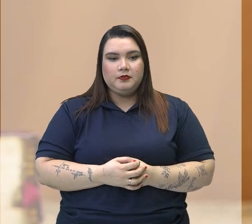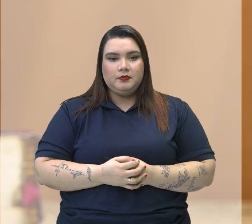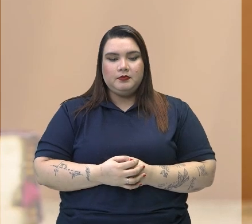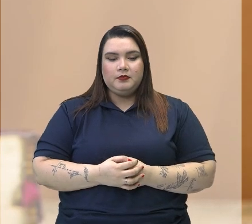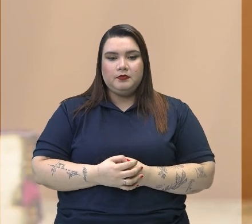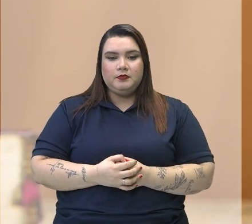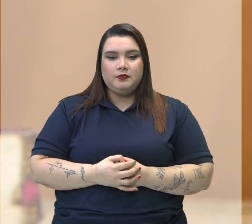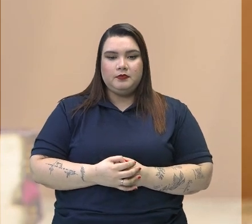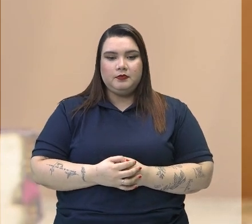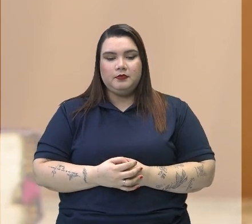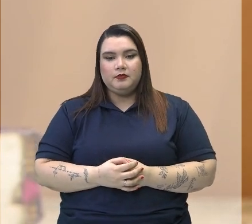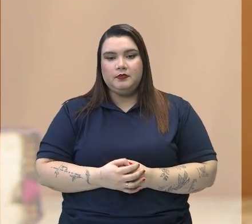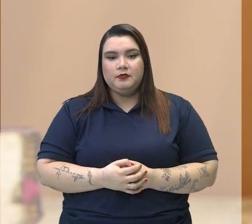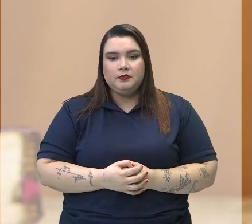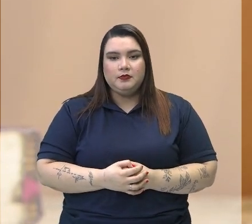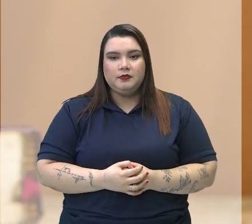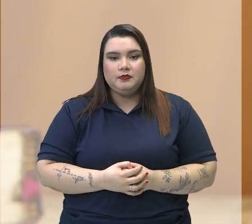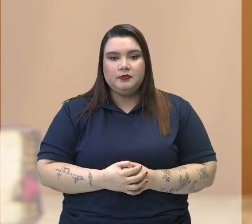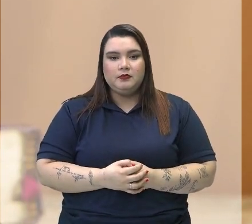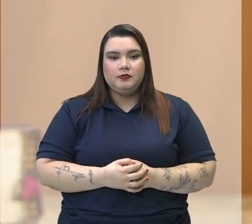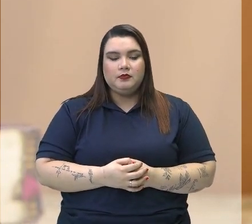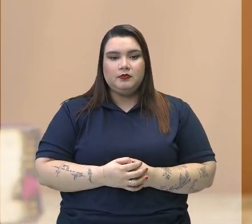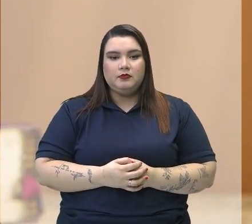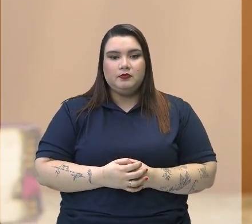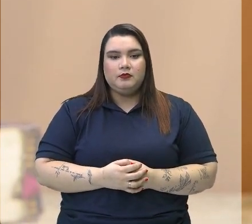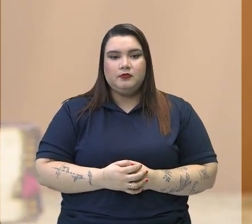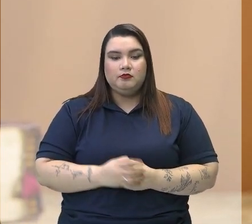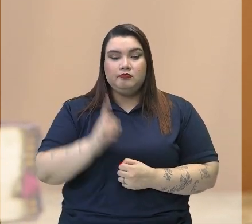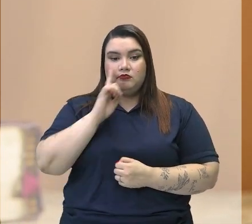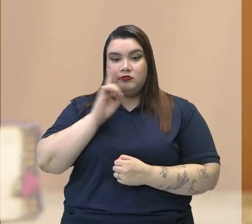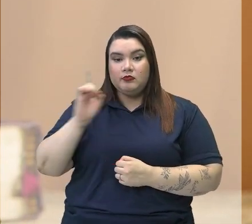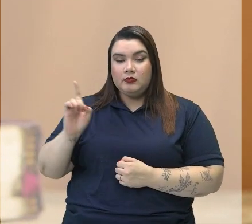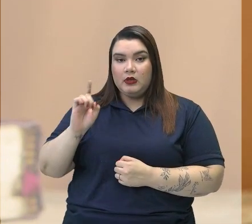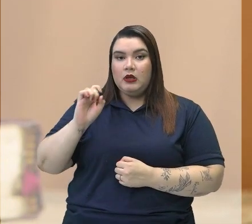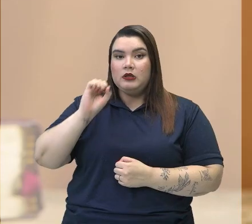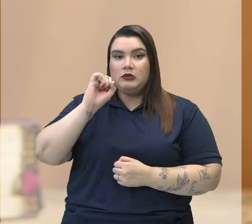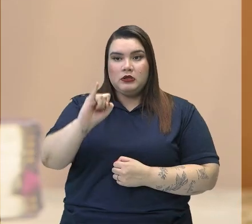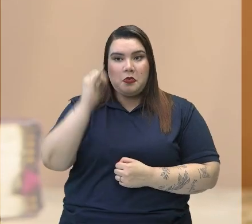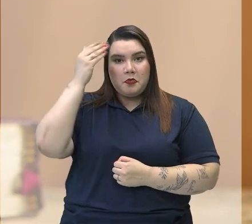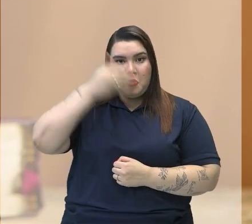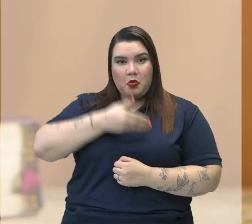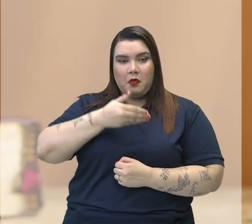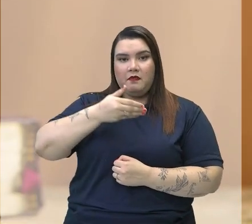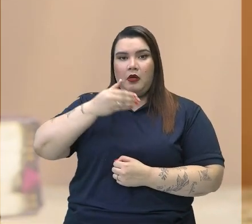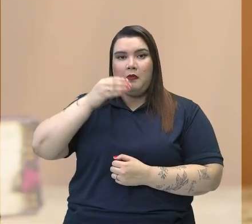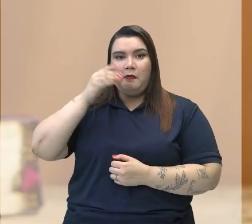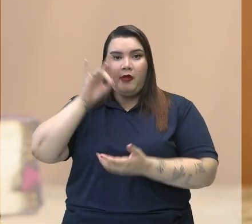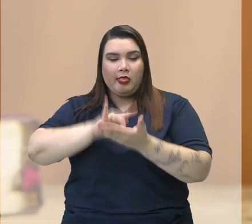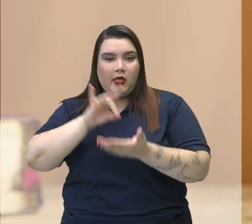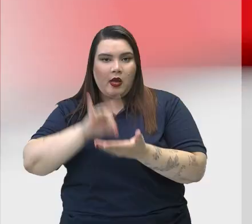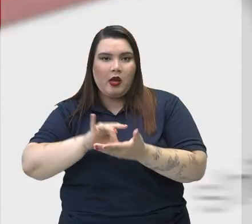Innocent until proven guilty. Inocente até que se prove o contrário.